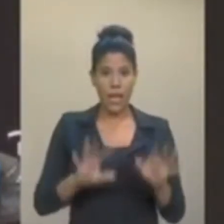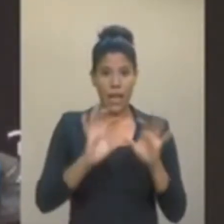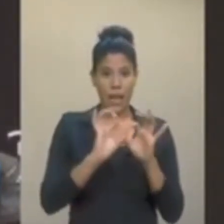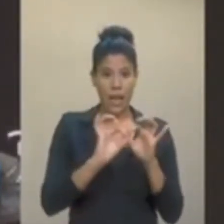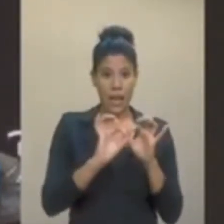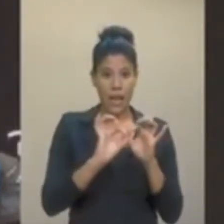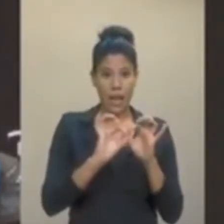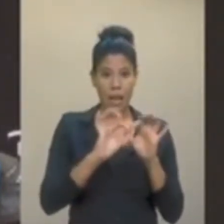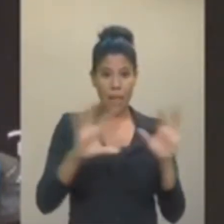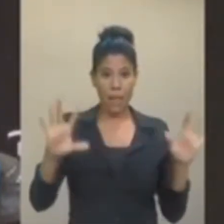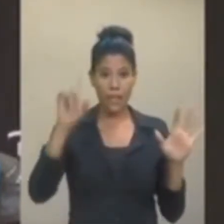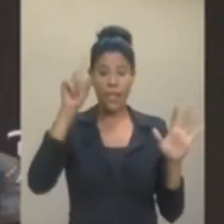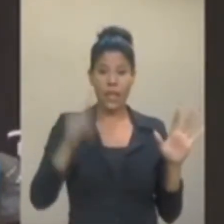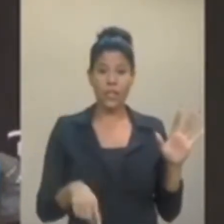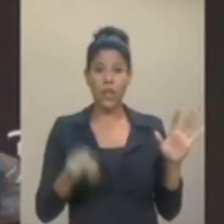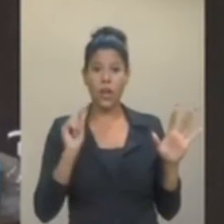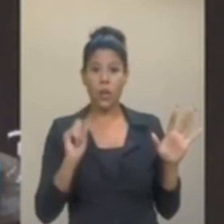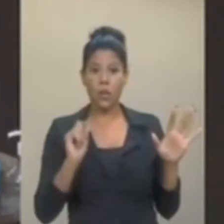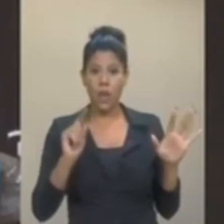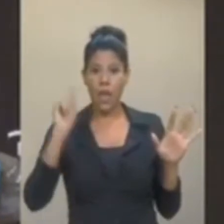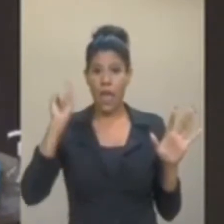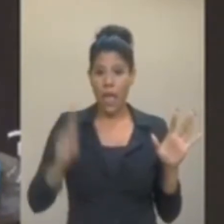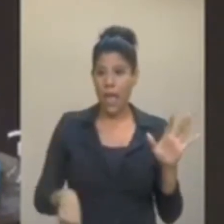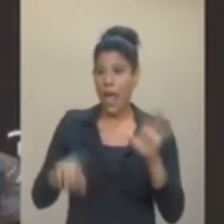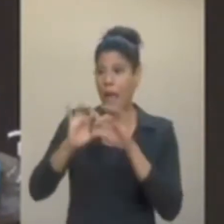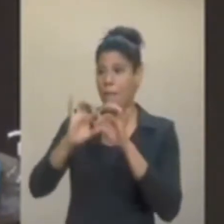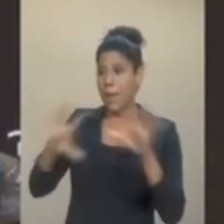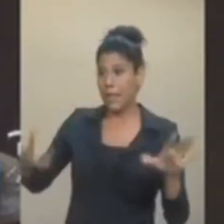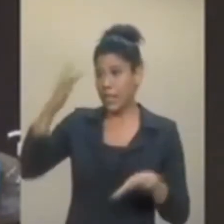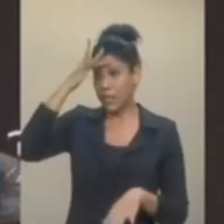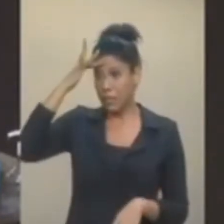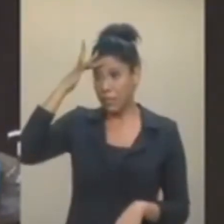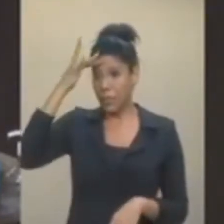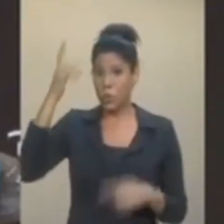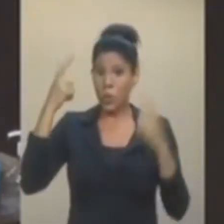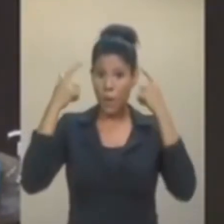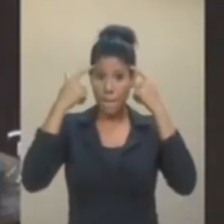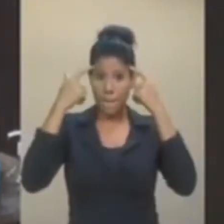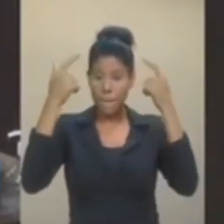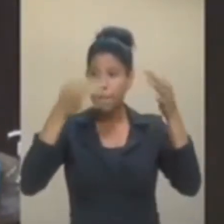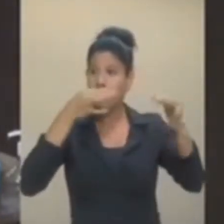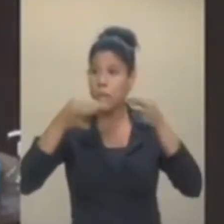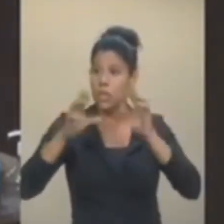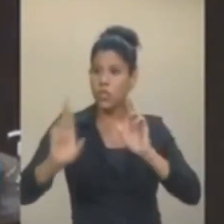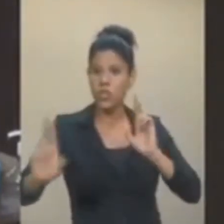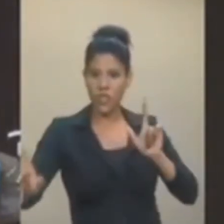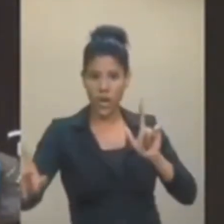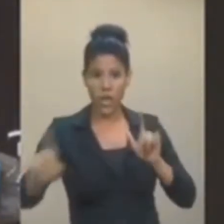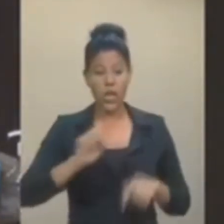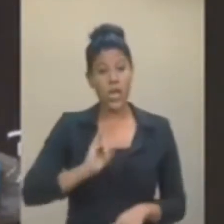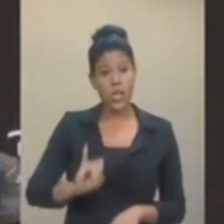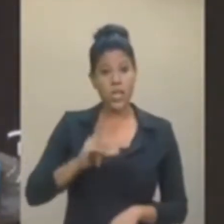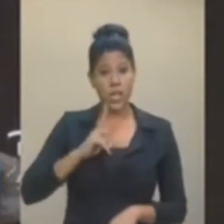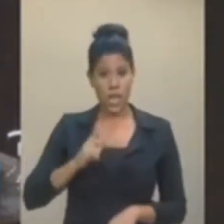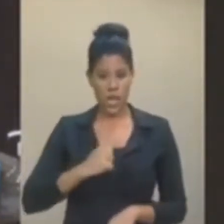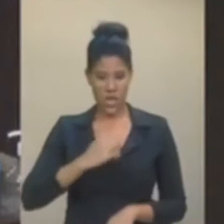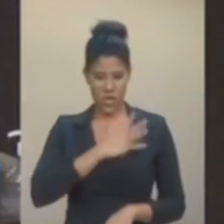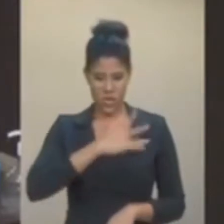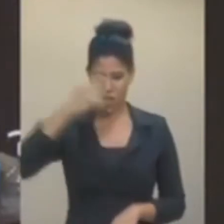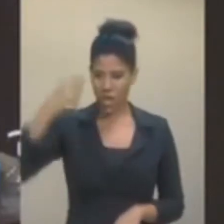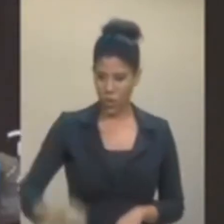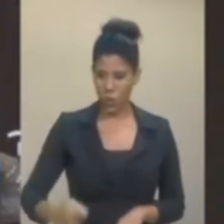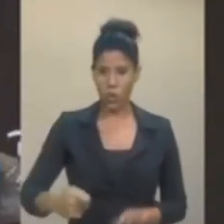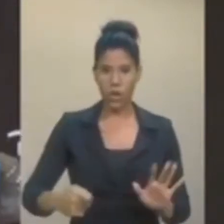essencialmente a liberdade daquele que pensa diferentemente de nós. Nas ditaduras não há espaço para aquele que